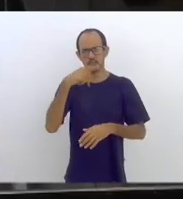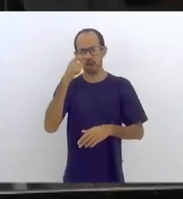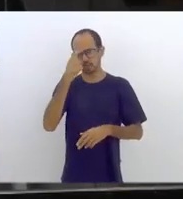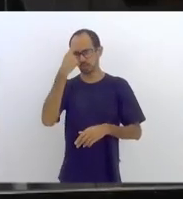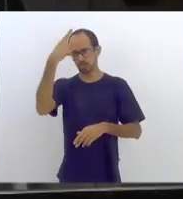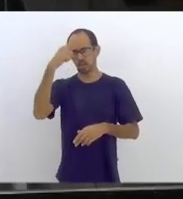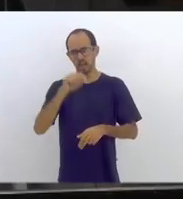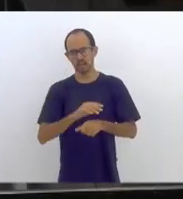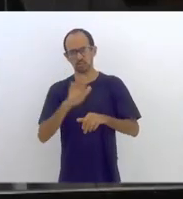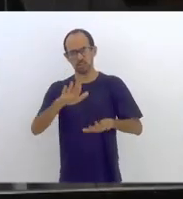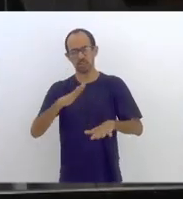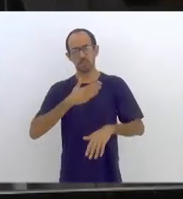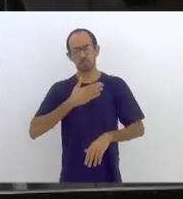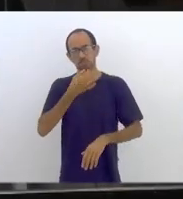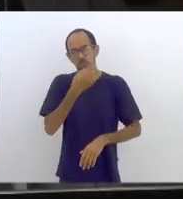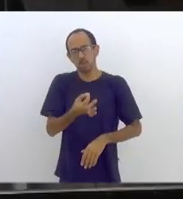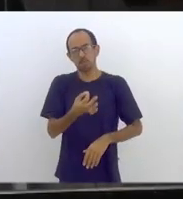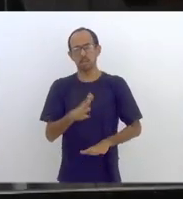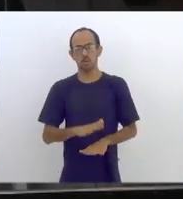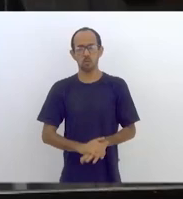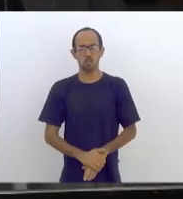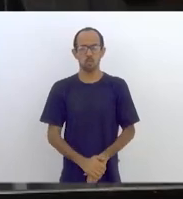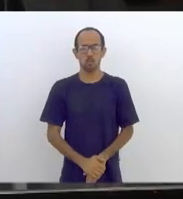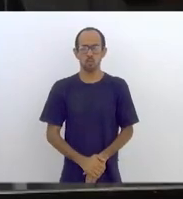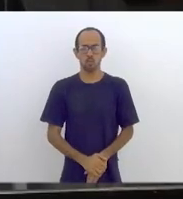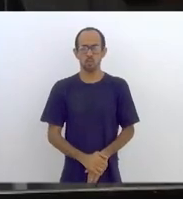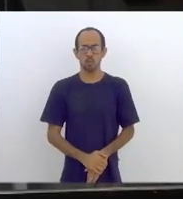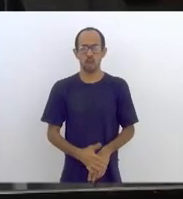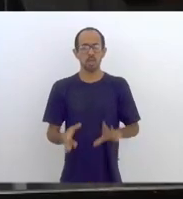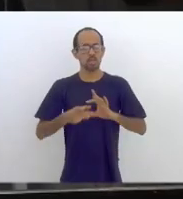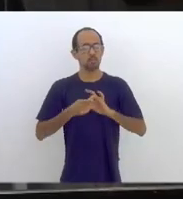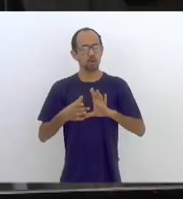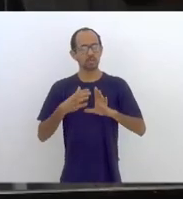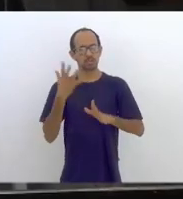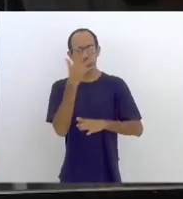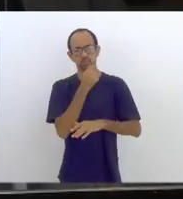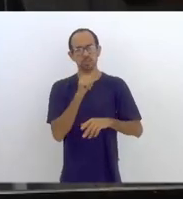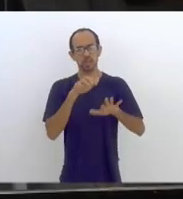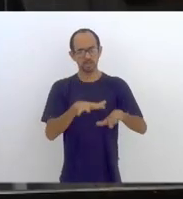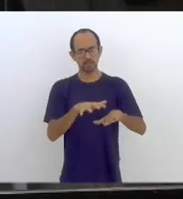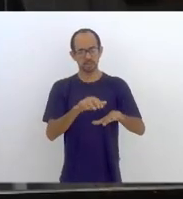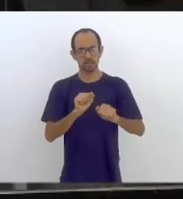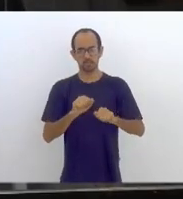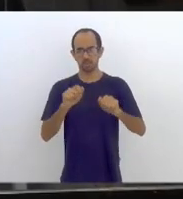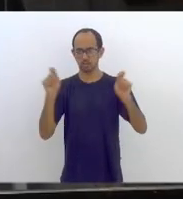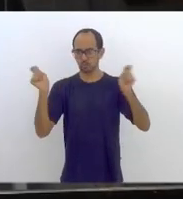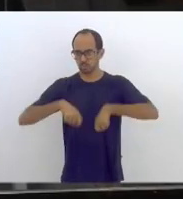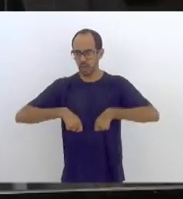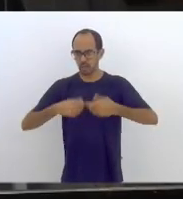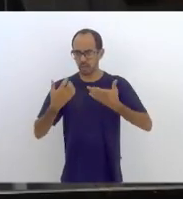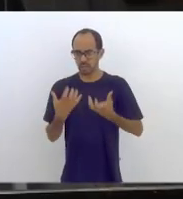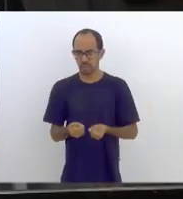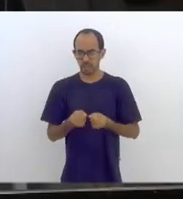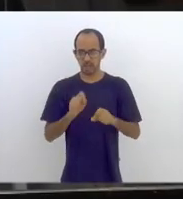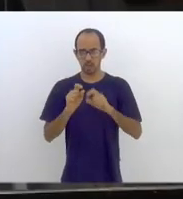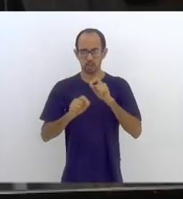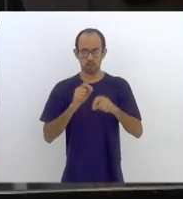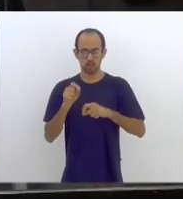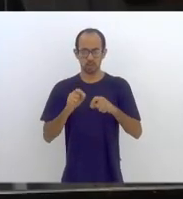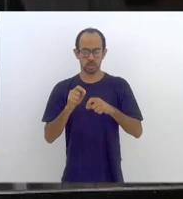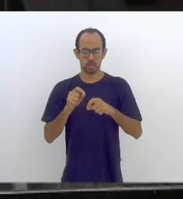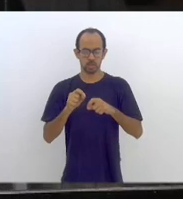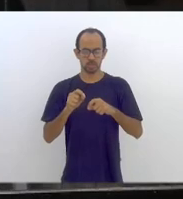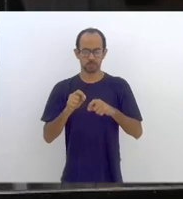Mas essa é a minha opinião a beleza da Democracia tá aí agora é inaceitável que parlamentares